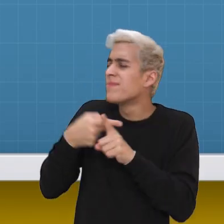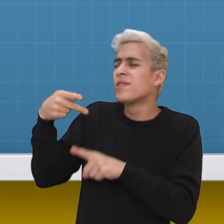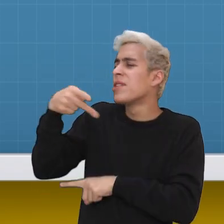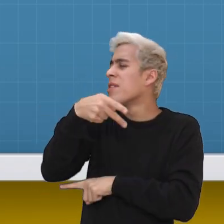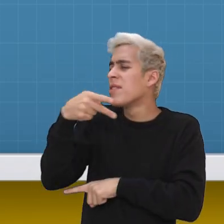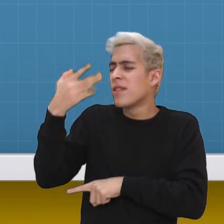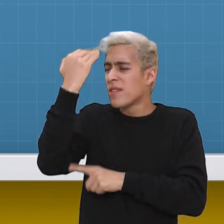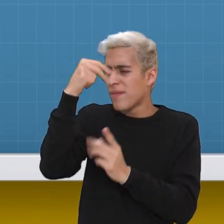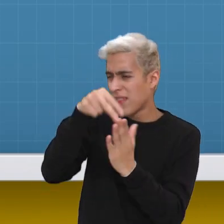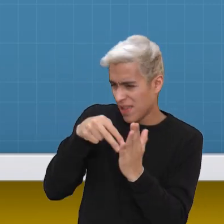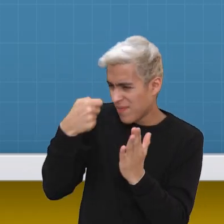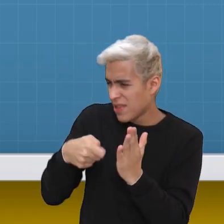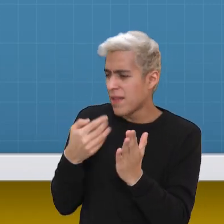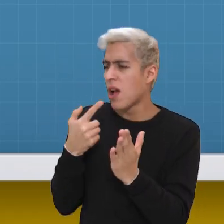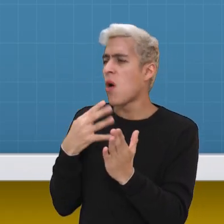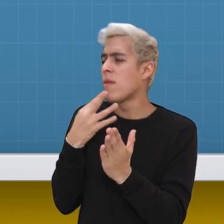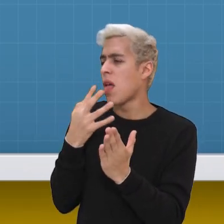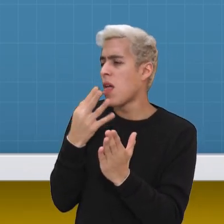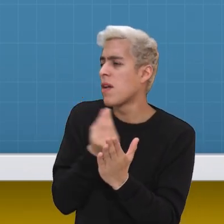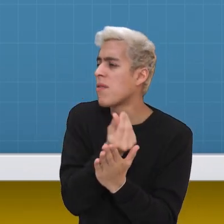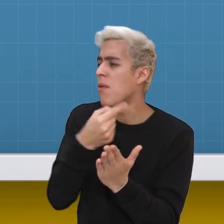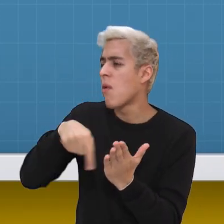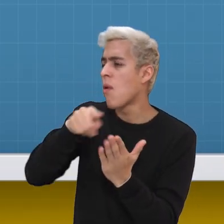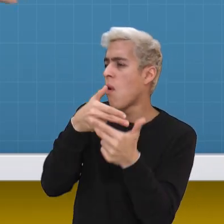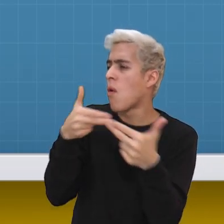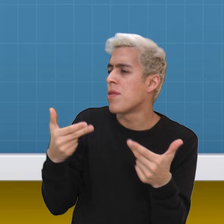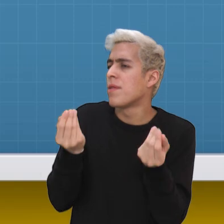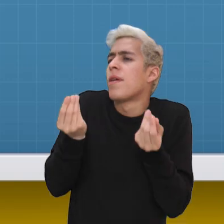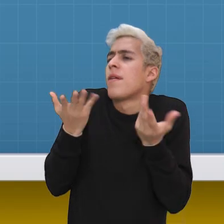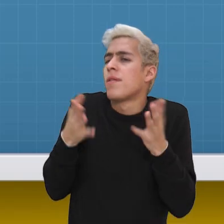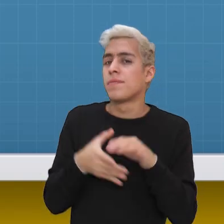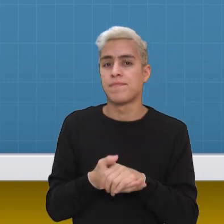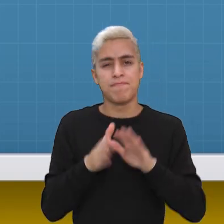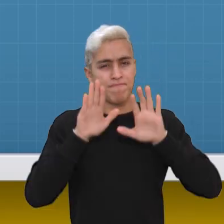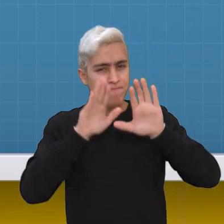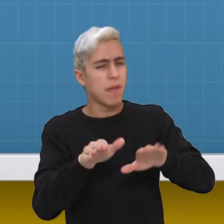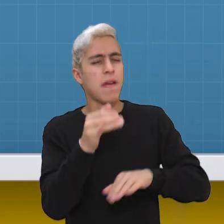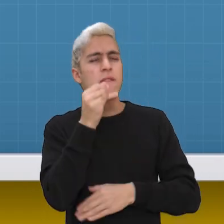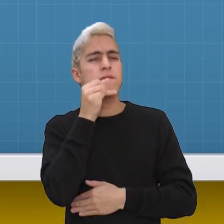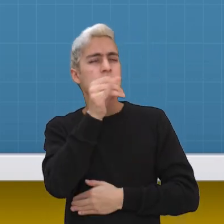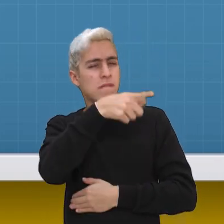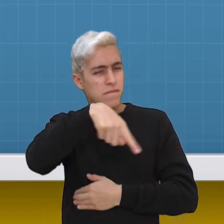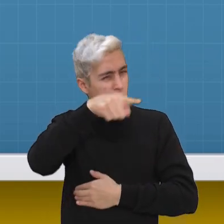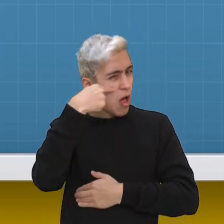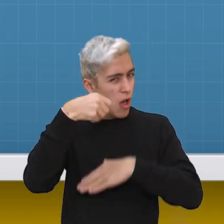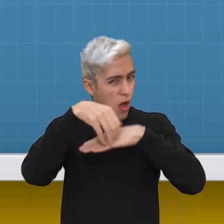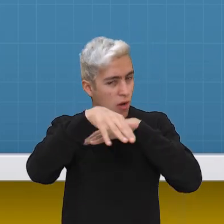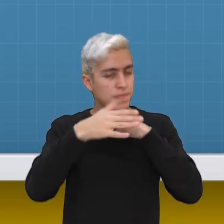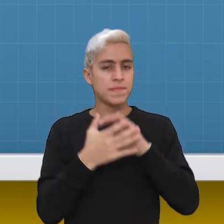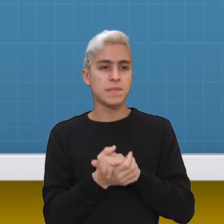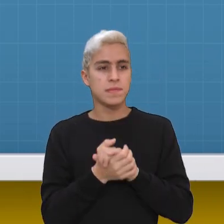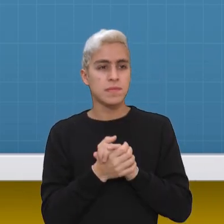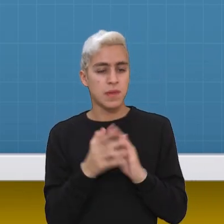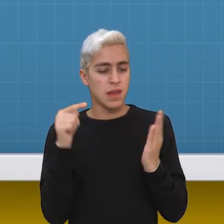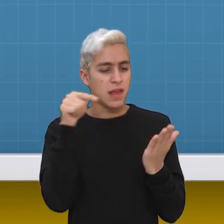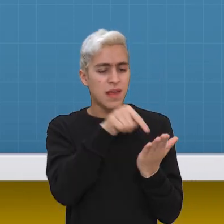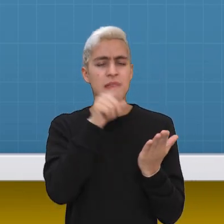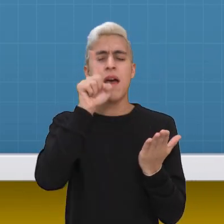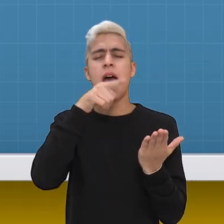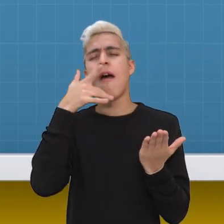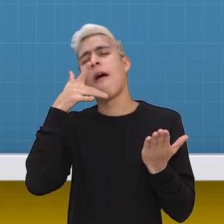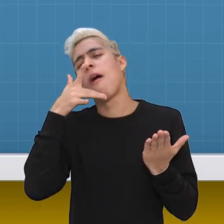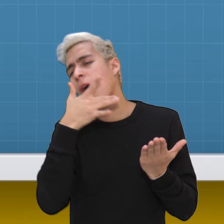que, professora, para saber ler tem que saber o gosto das coisas? Oxe, se eu disser para você que isso